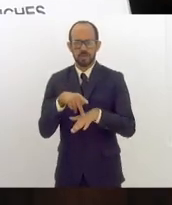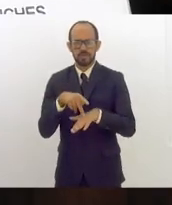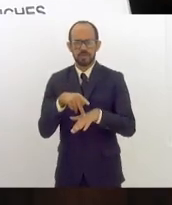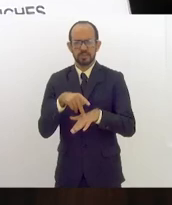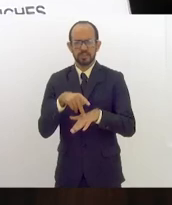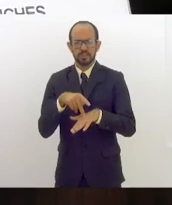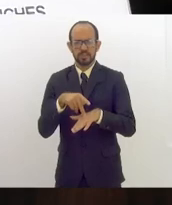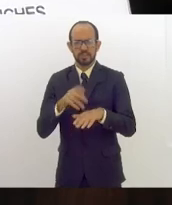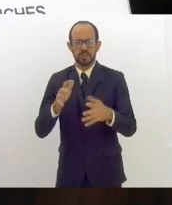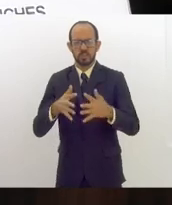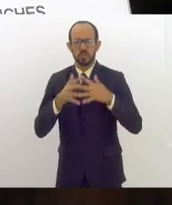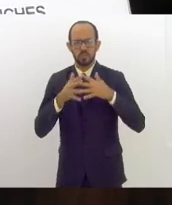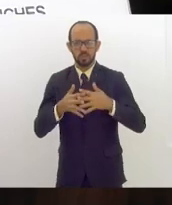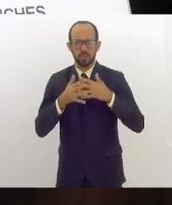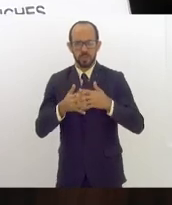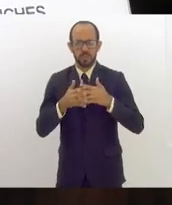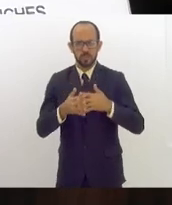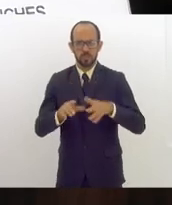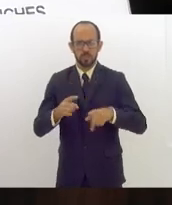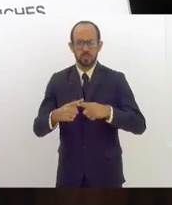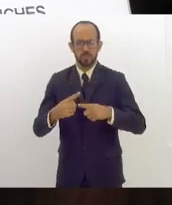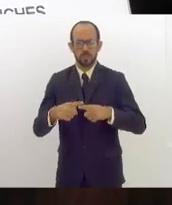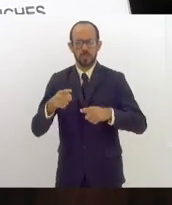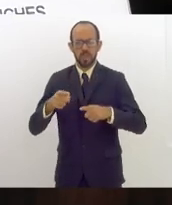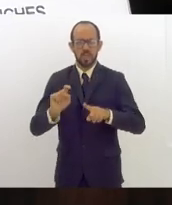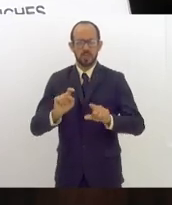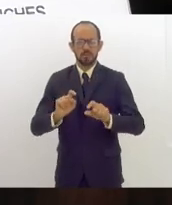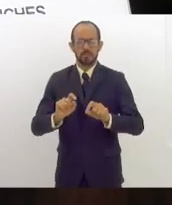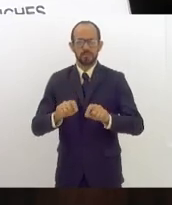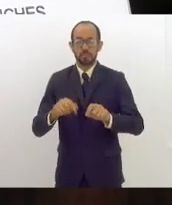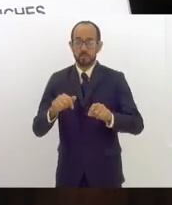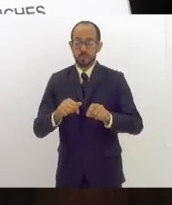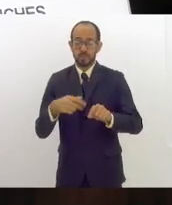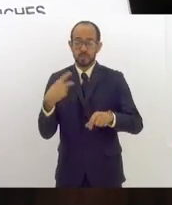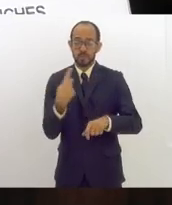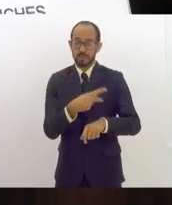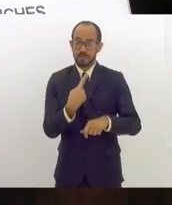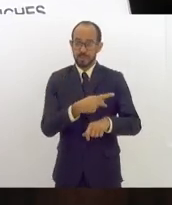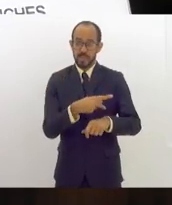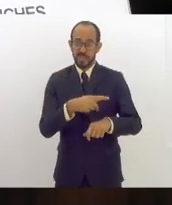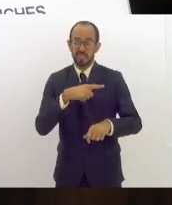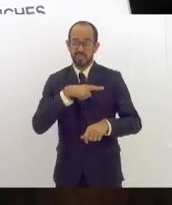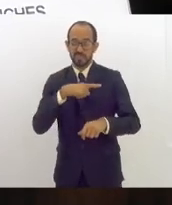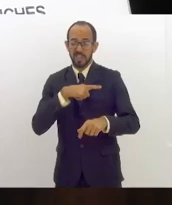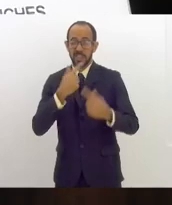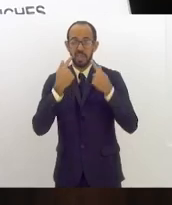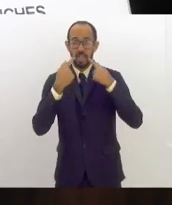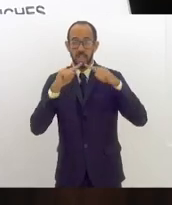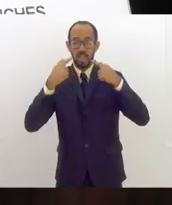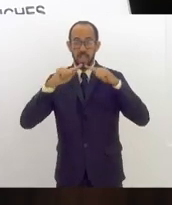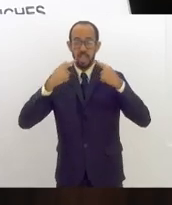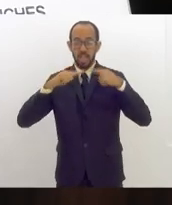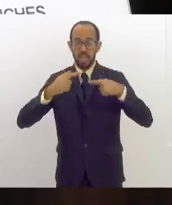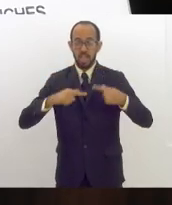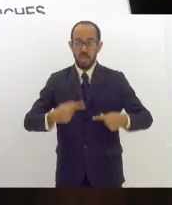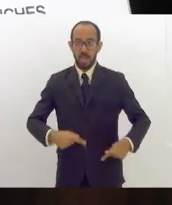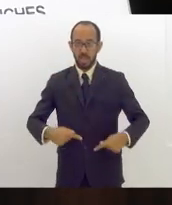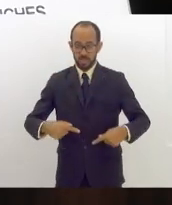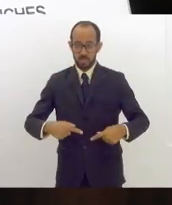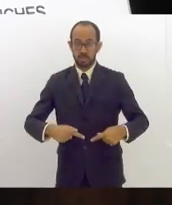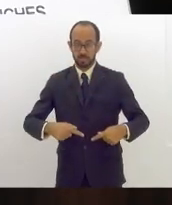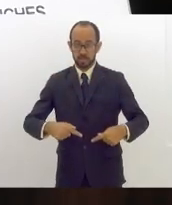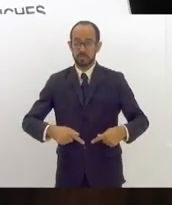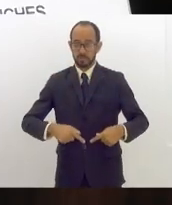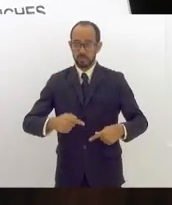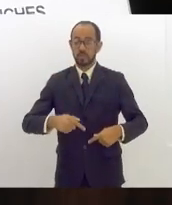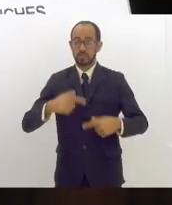muito dividido aonde sobre eles caíram uma severas críticas e Muitas delas a maioria